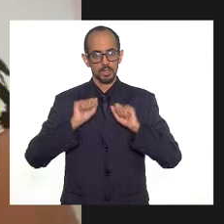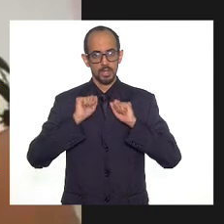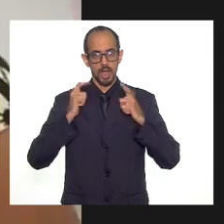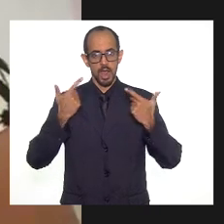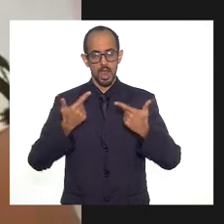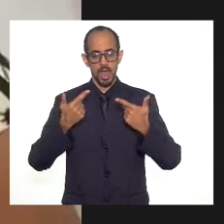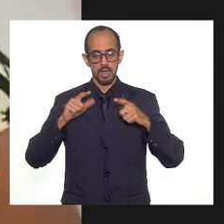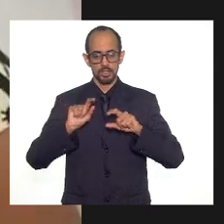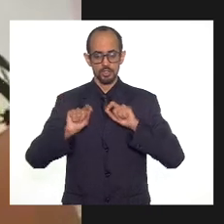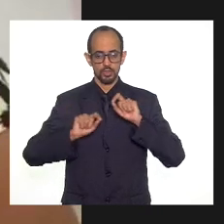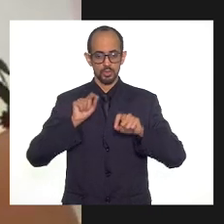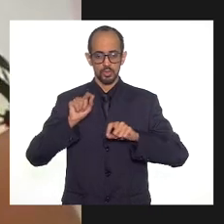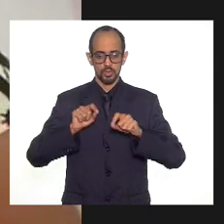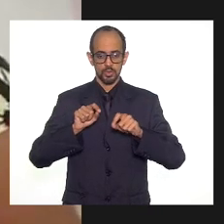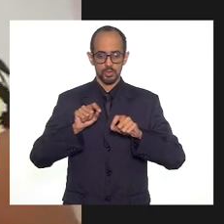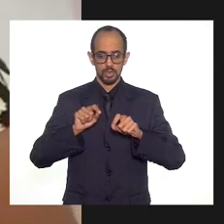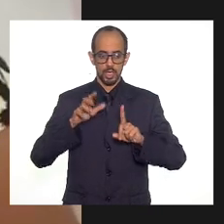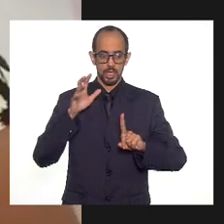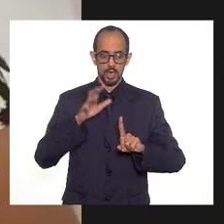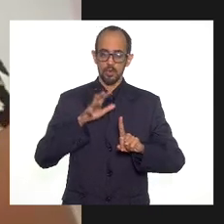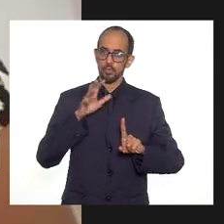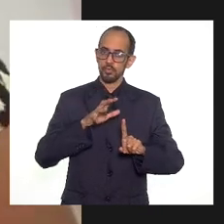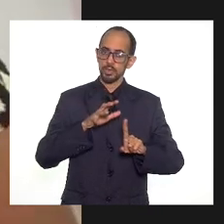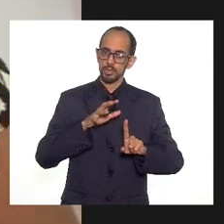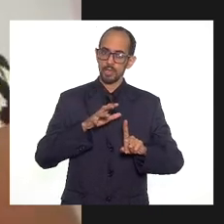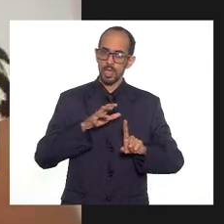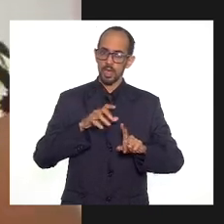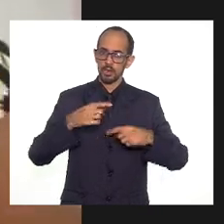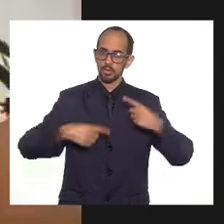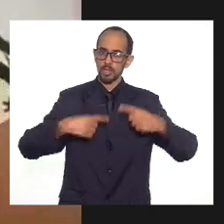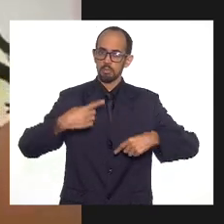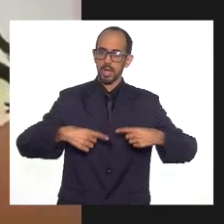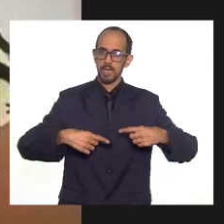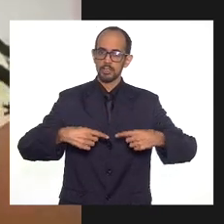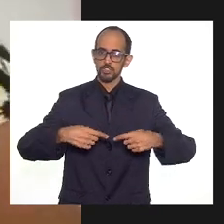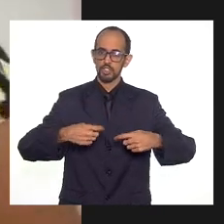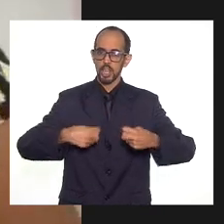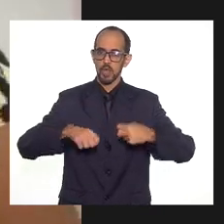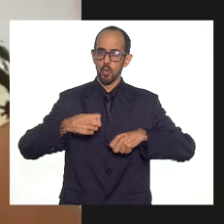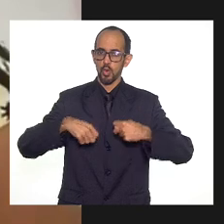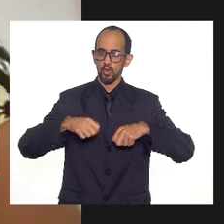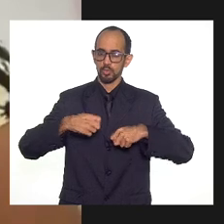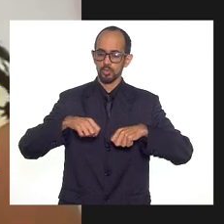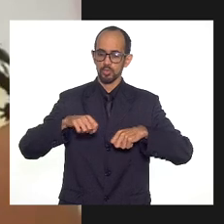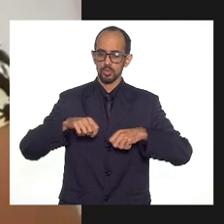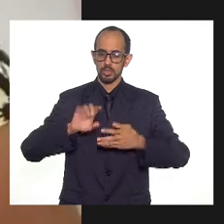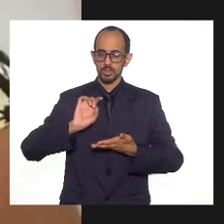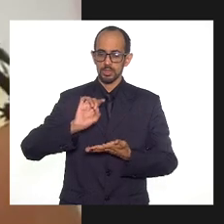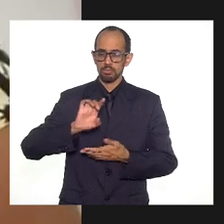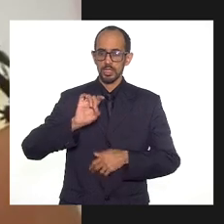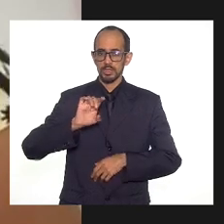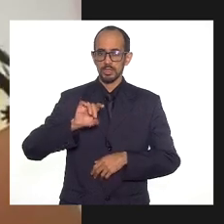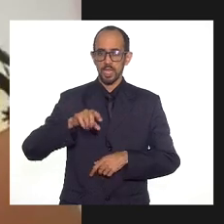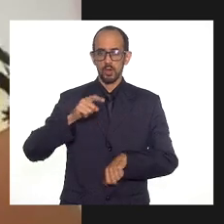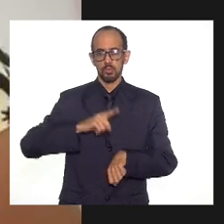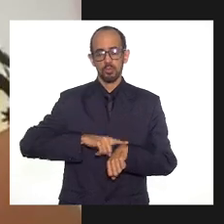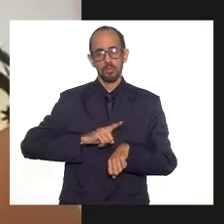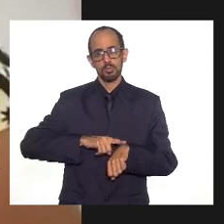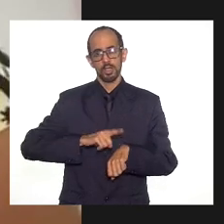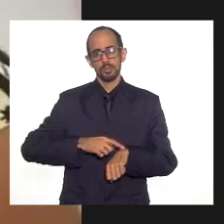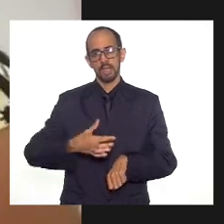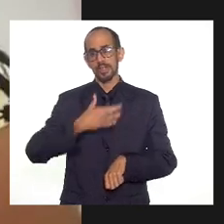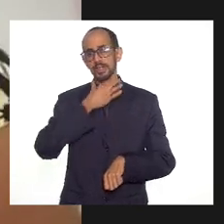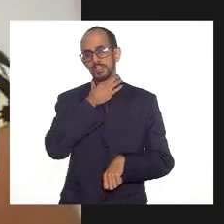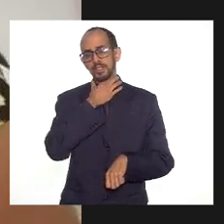Legislativa interferir no debate econômico, em especial nesse momento onde a crise econômica traz